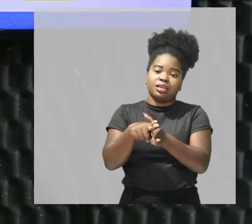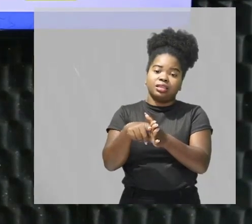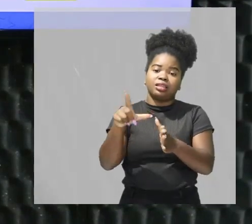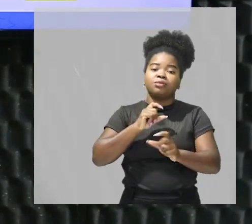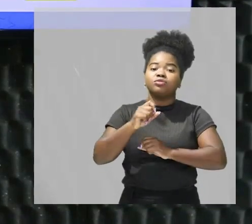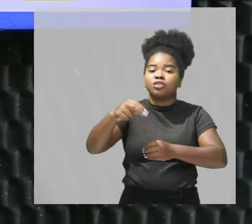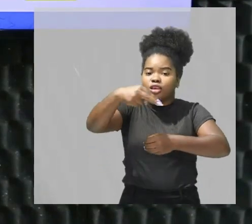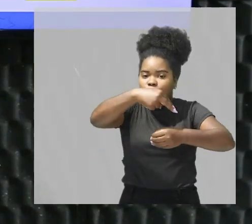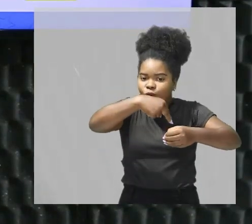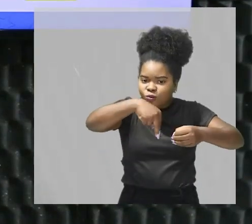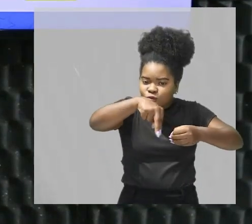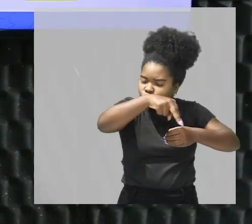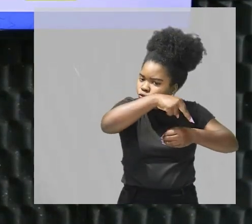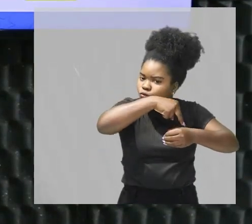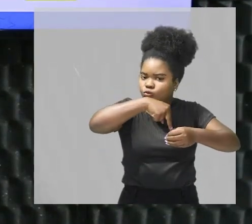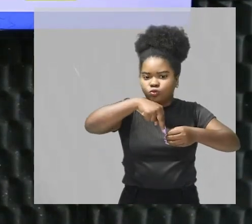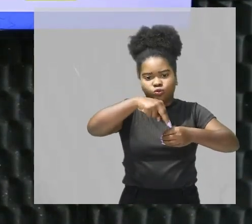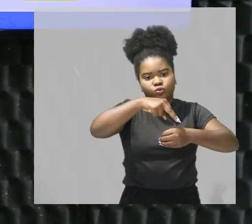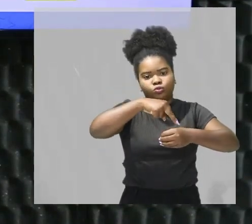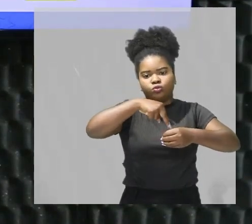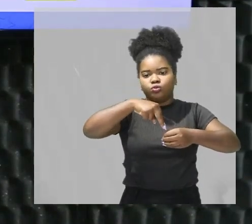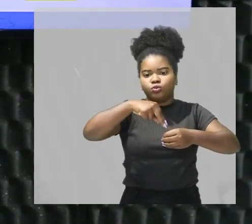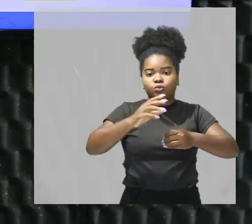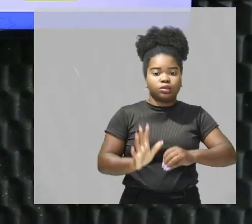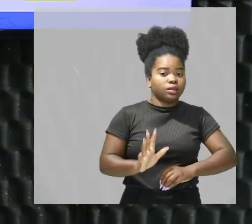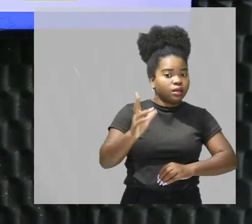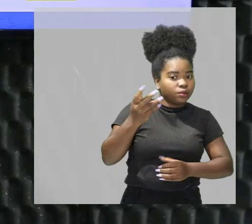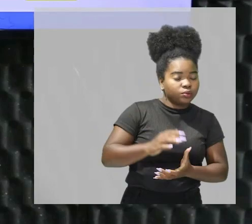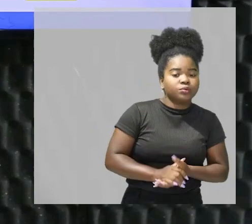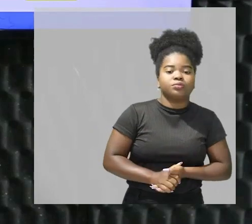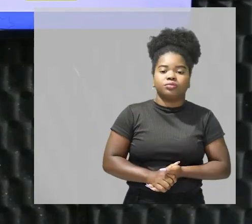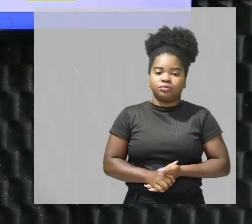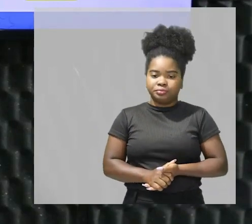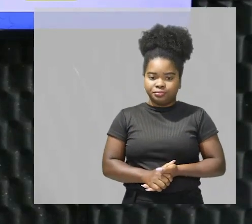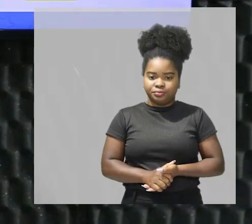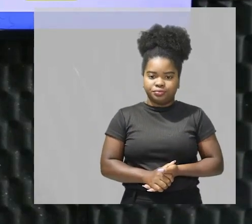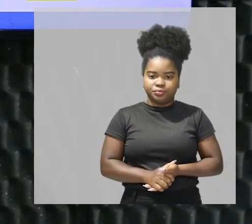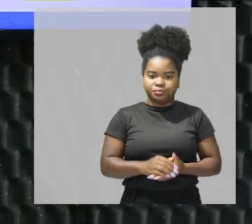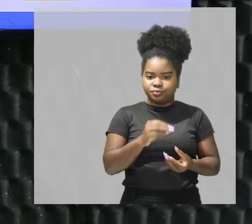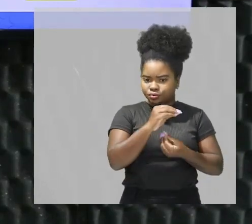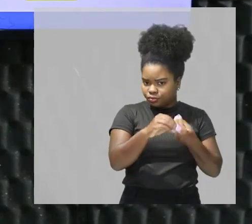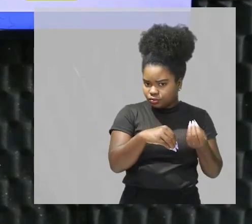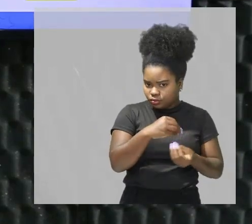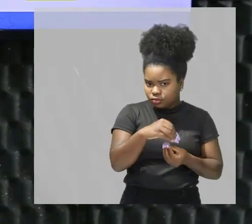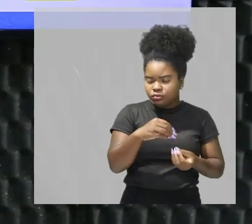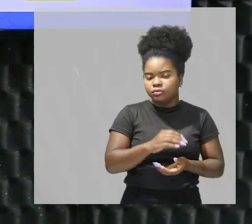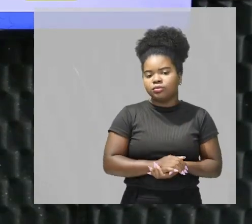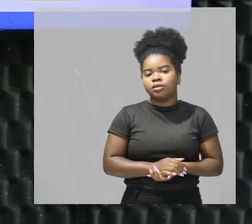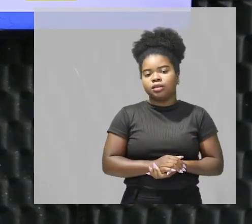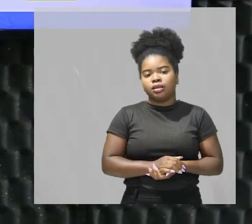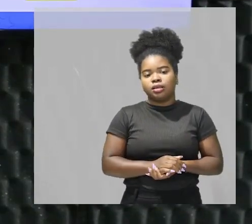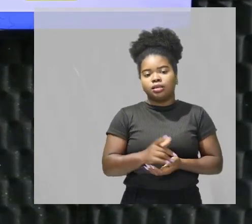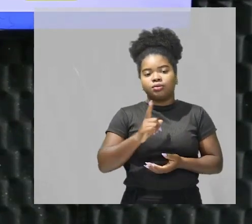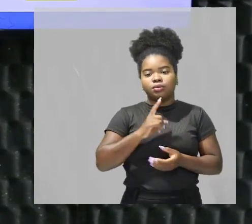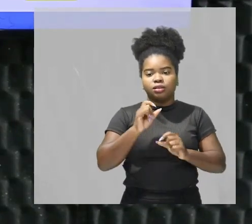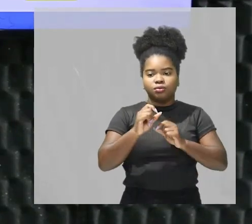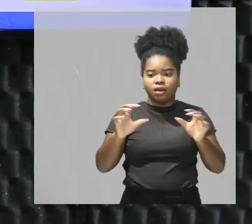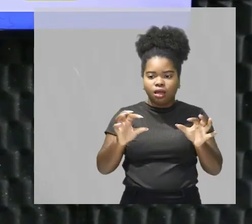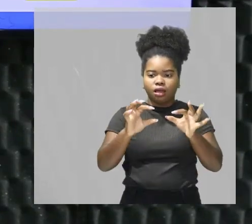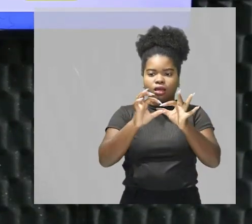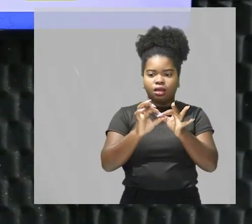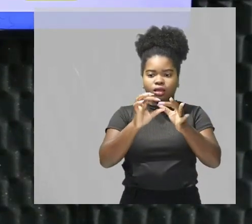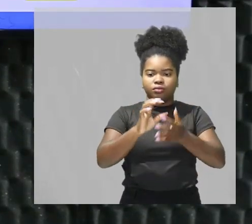condensação, é em torno do sal de amônio formado que eu vou ter a aglutinação,